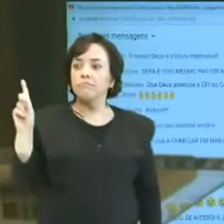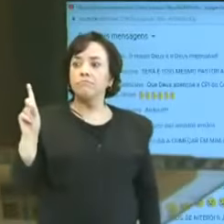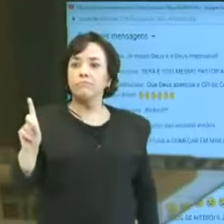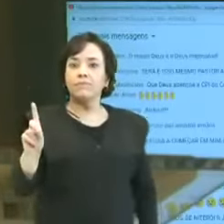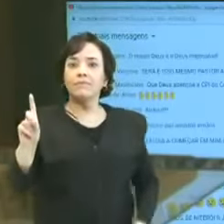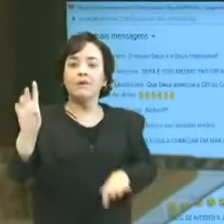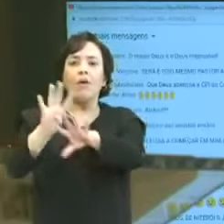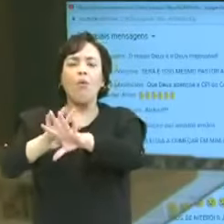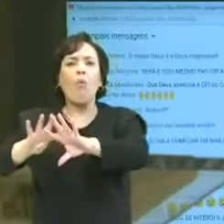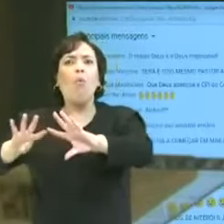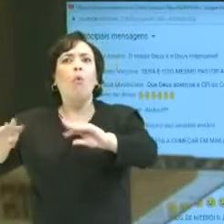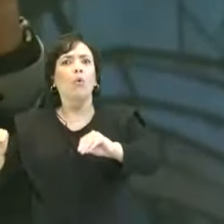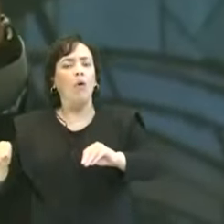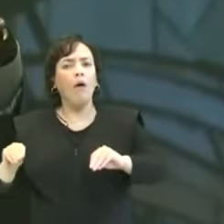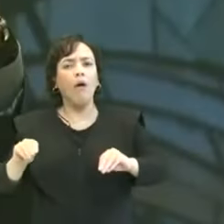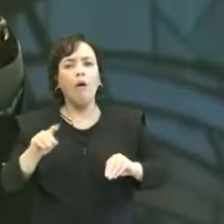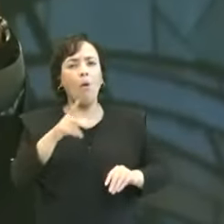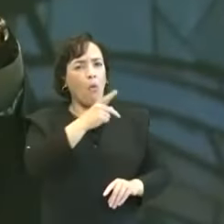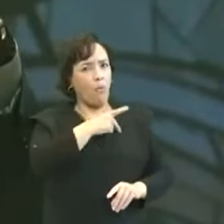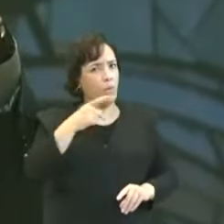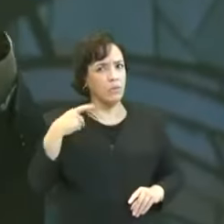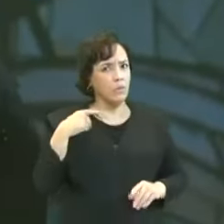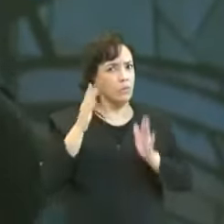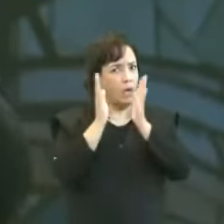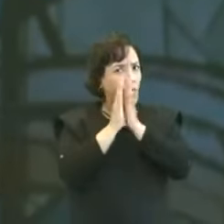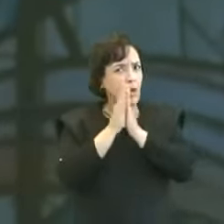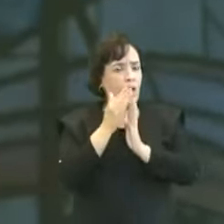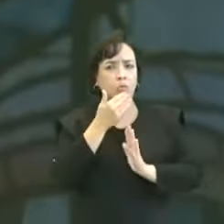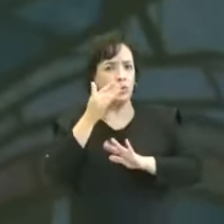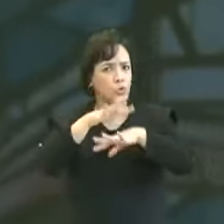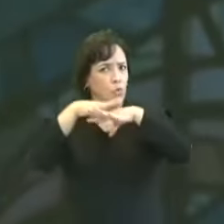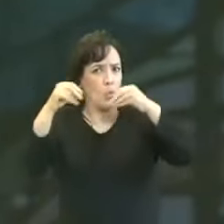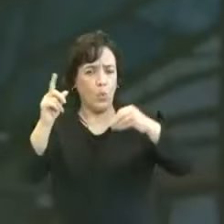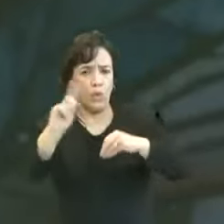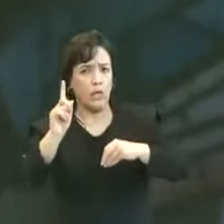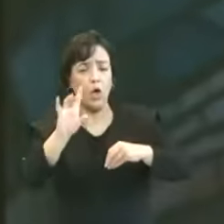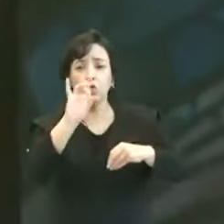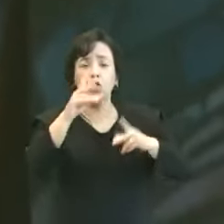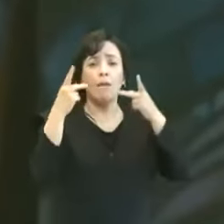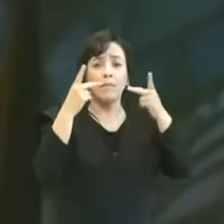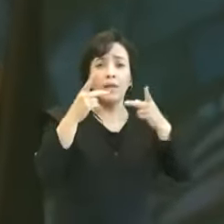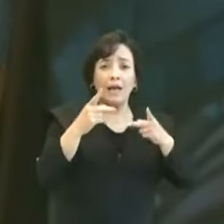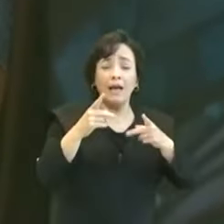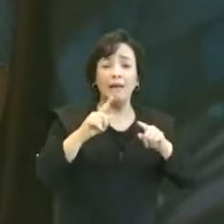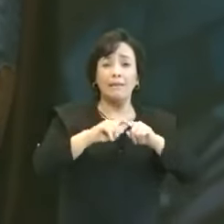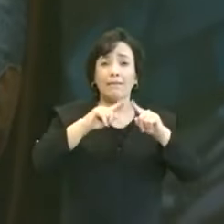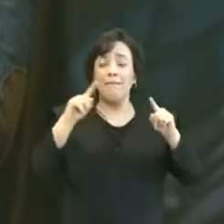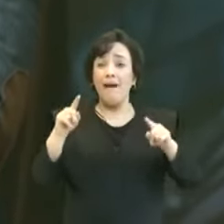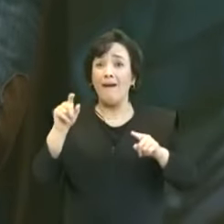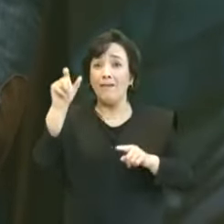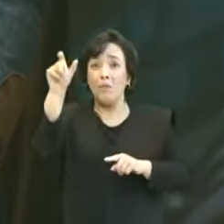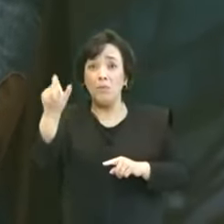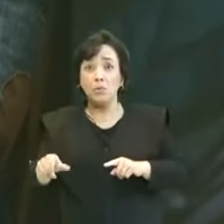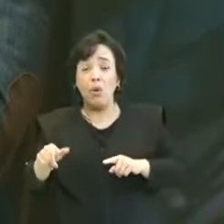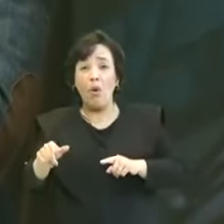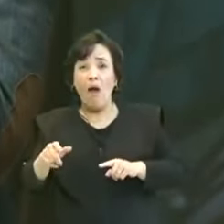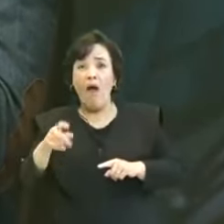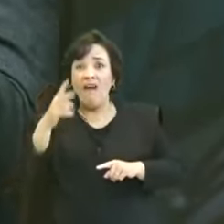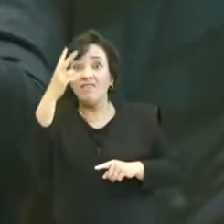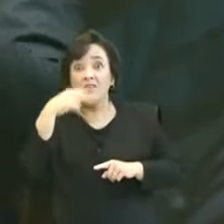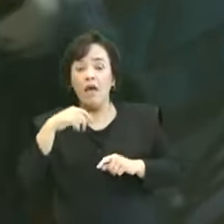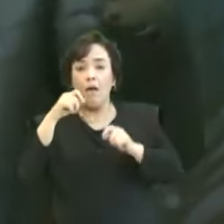não estava orando por cura, ele estava pregando. A notícia se espalha, no outro dia tem milhares de pessoas, e uma